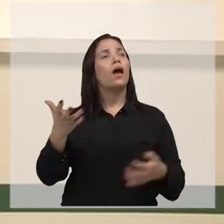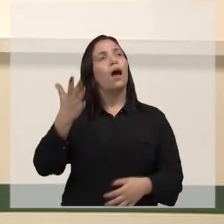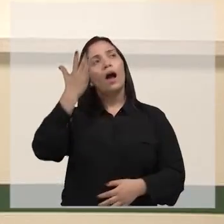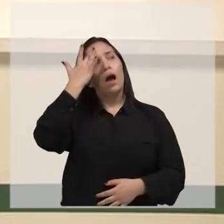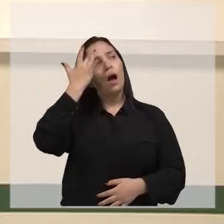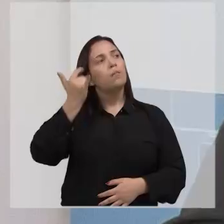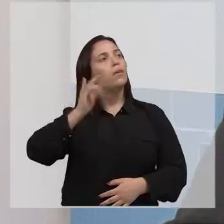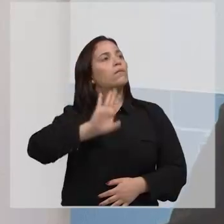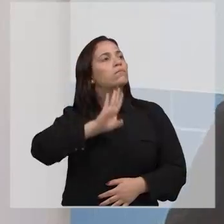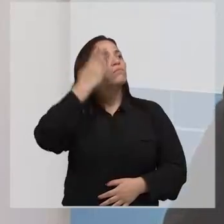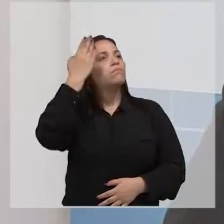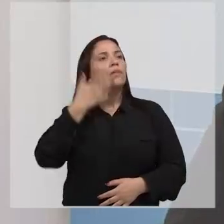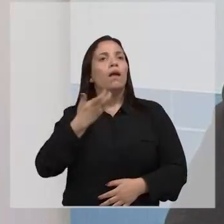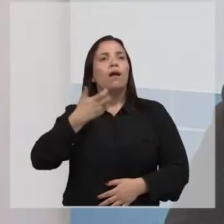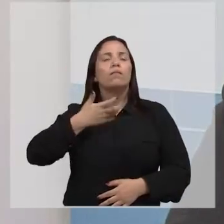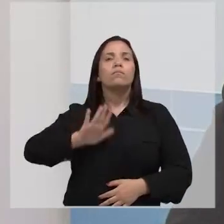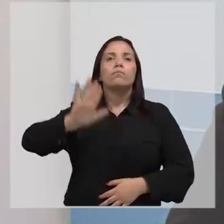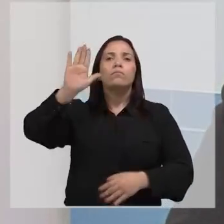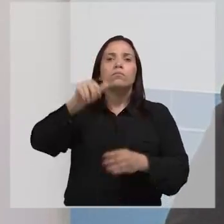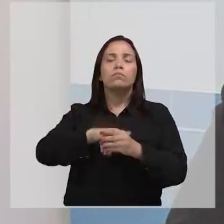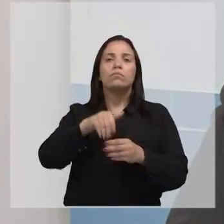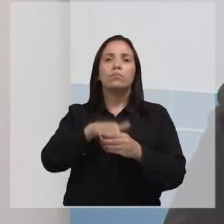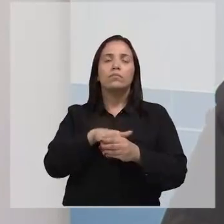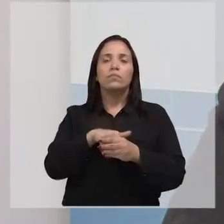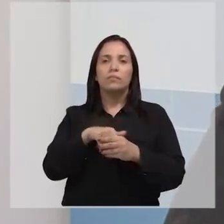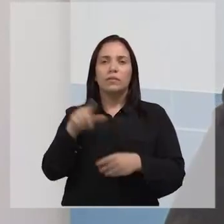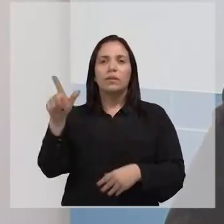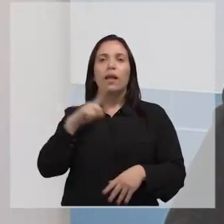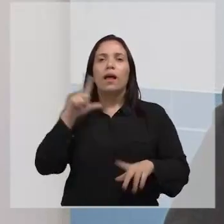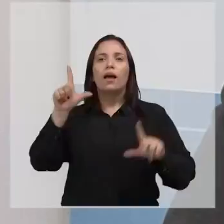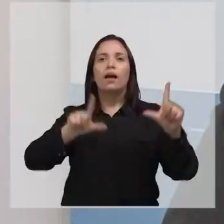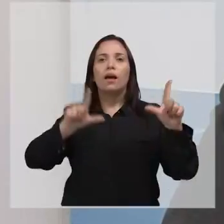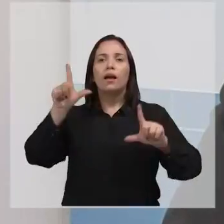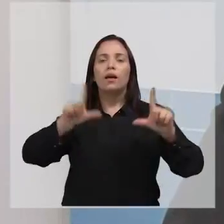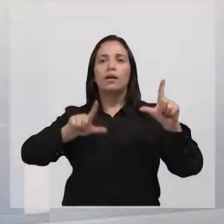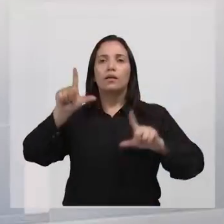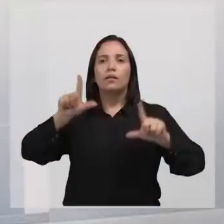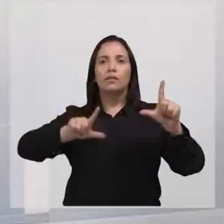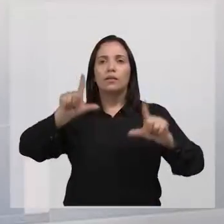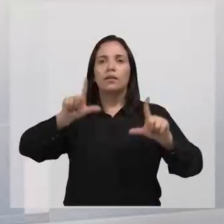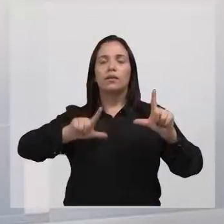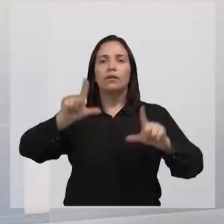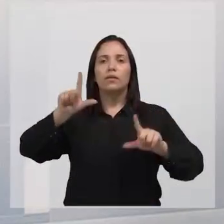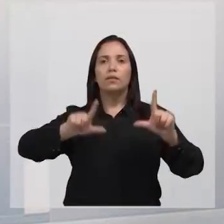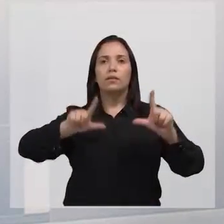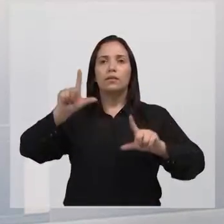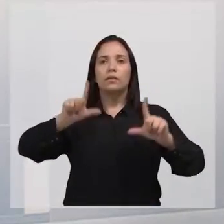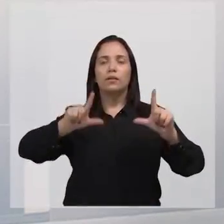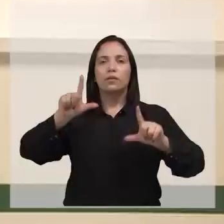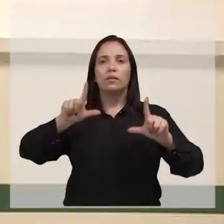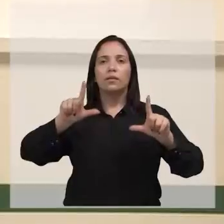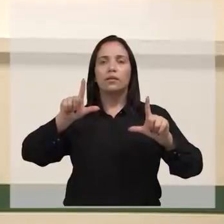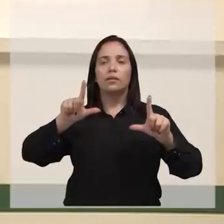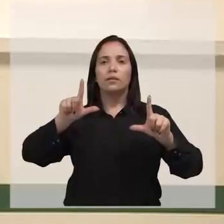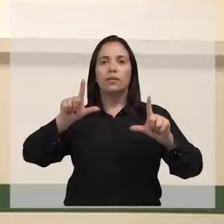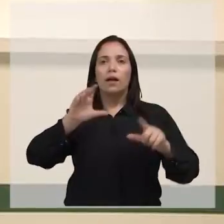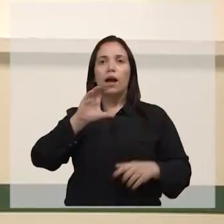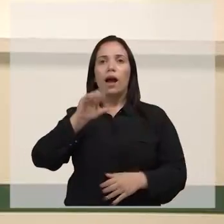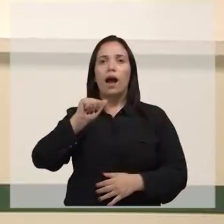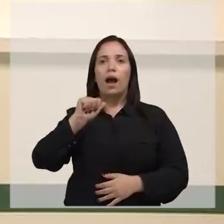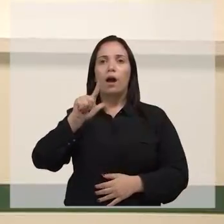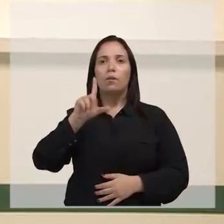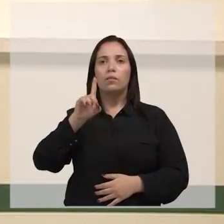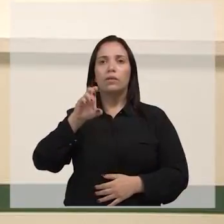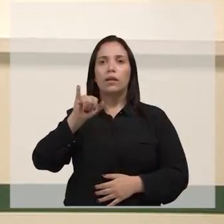dizer, não vou mais ficar no Lata Véia. Mas não, Lata Véia? Lata Véia, mas não mesmo. É o Caldeirão do